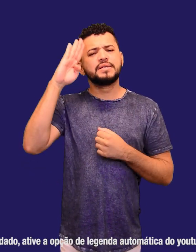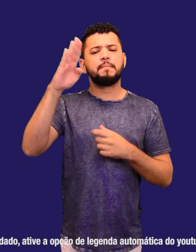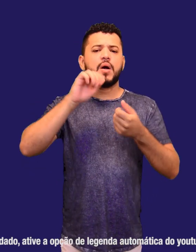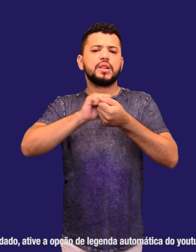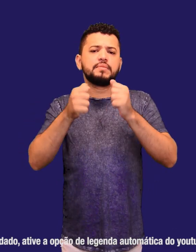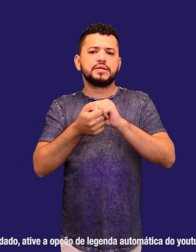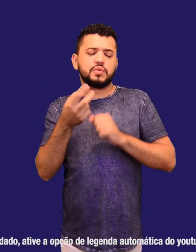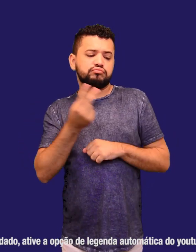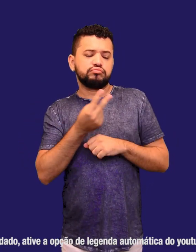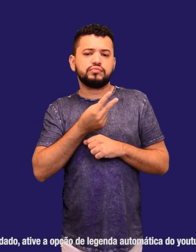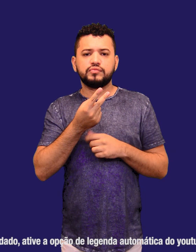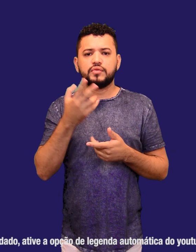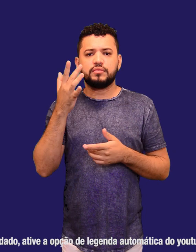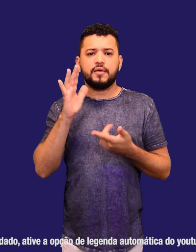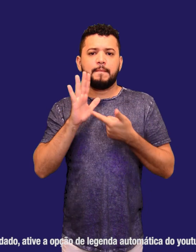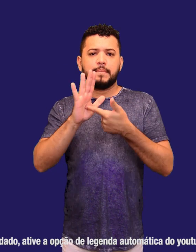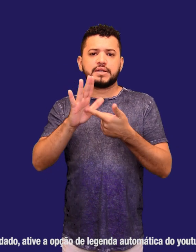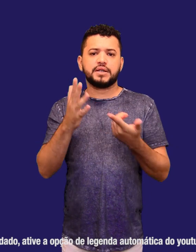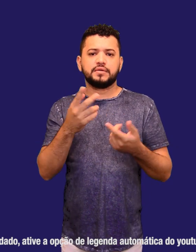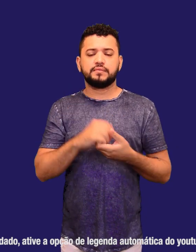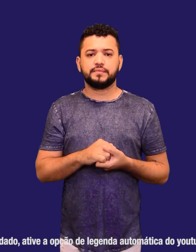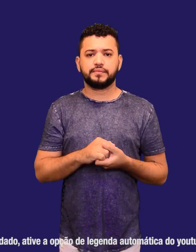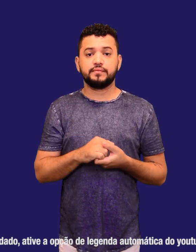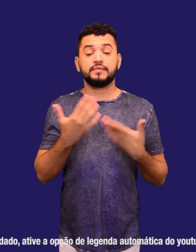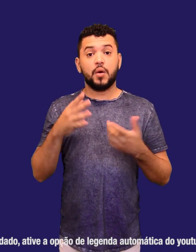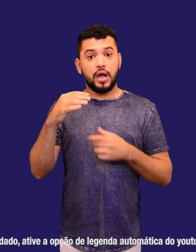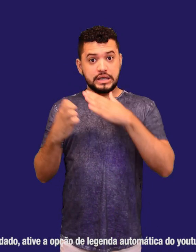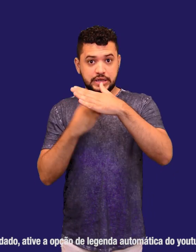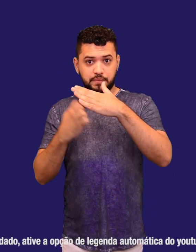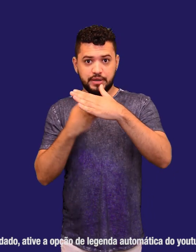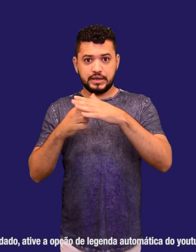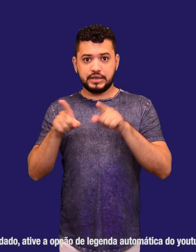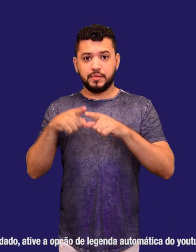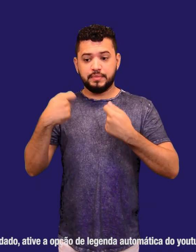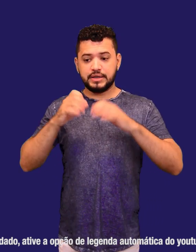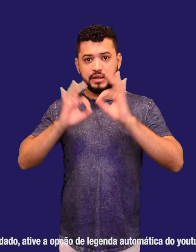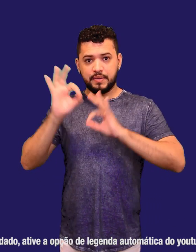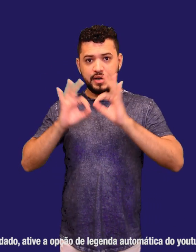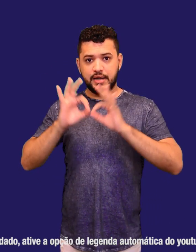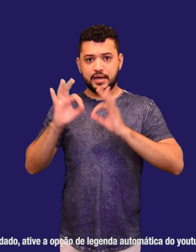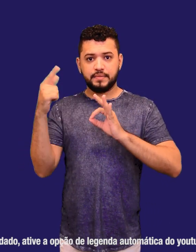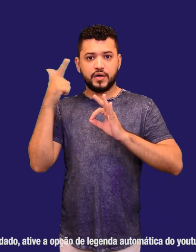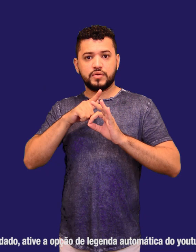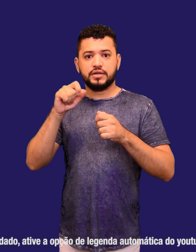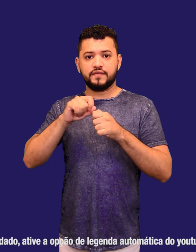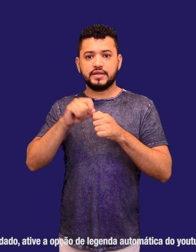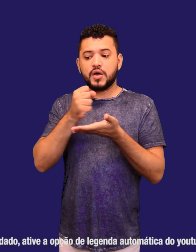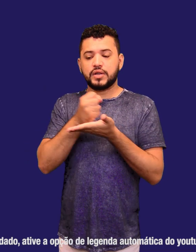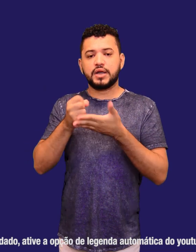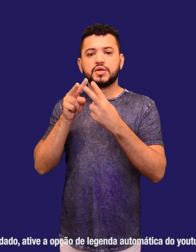que vocês destacariam? As empresas também precisam estar preparadas para esse momento do recrutamento online, né?